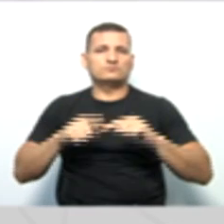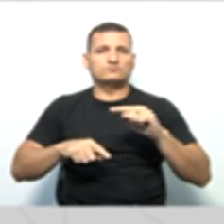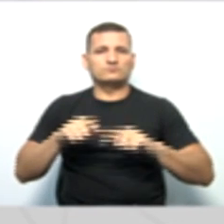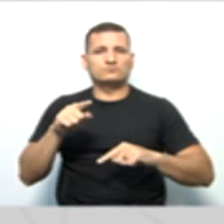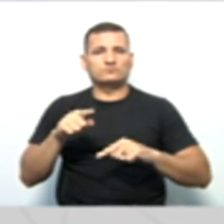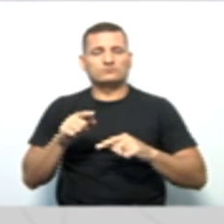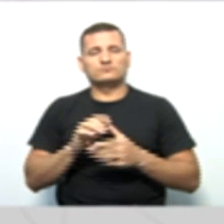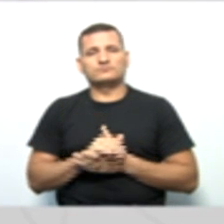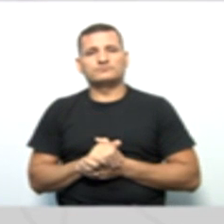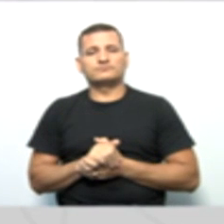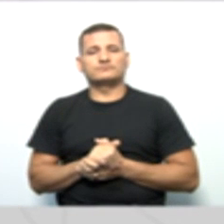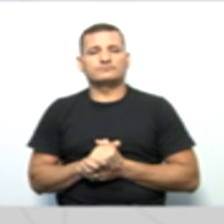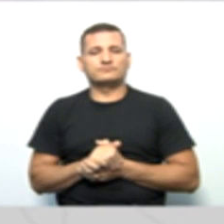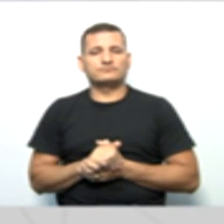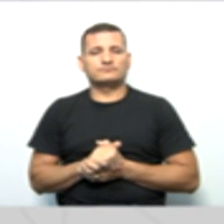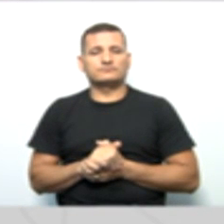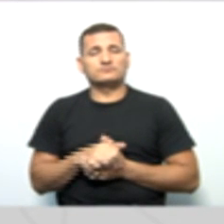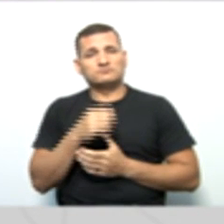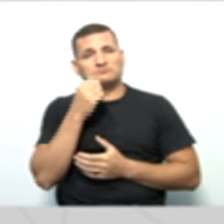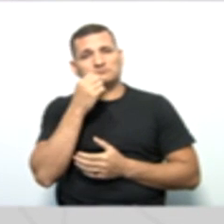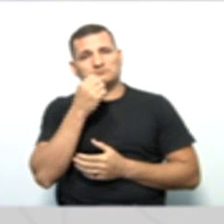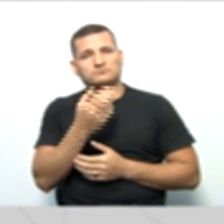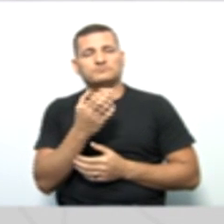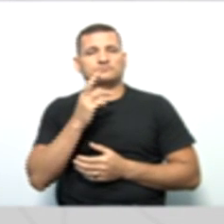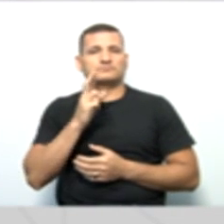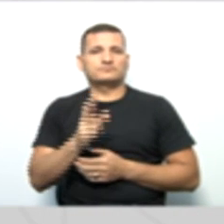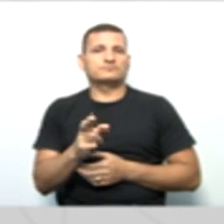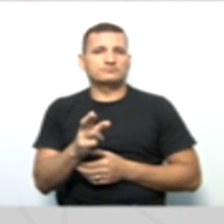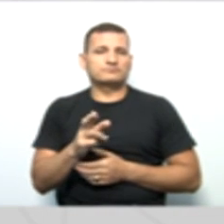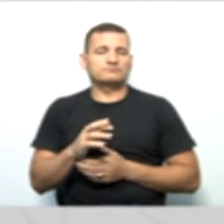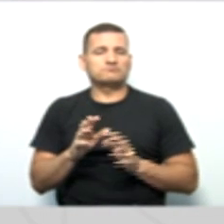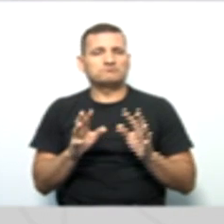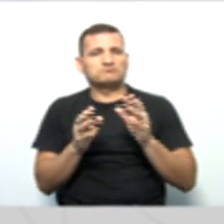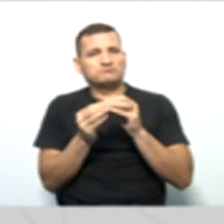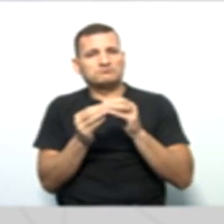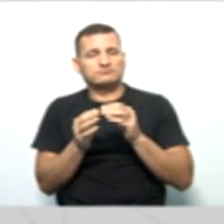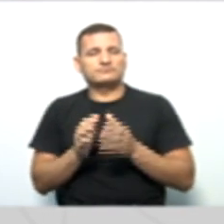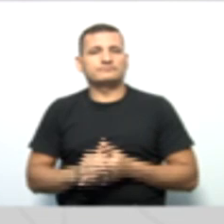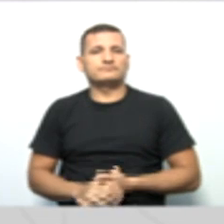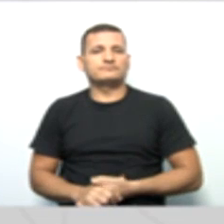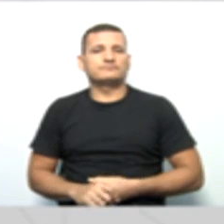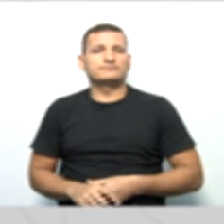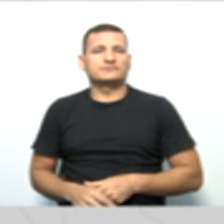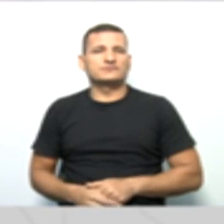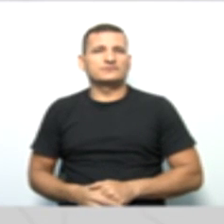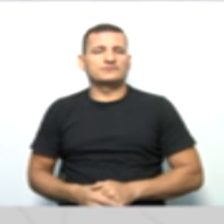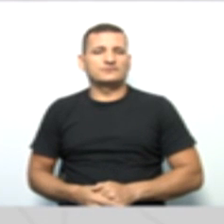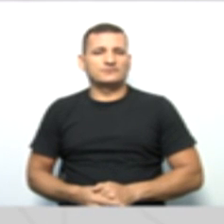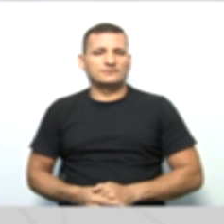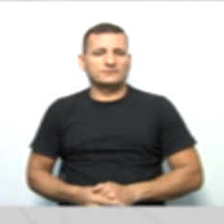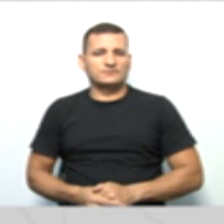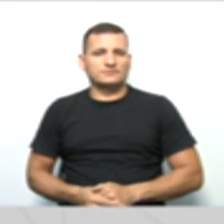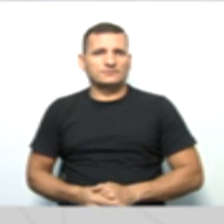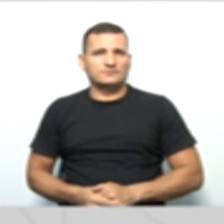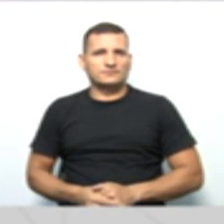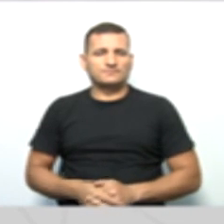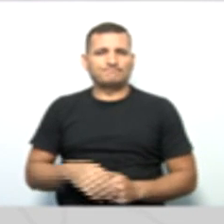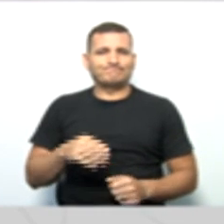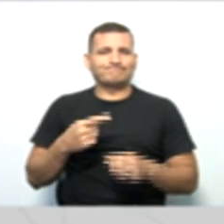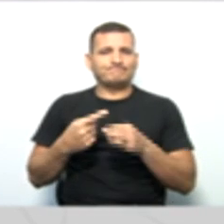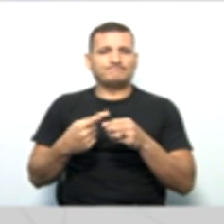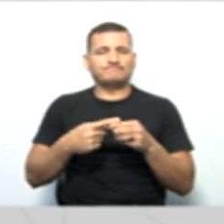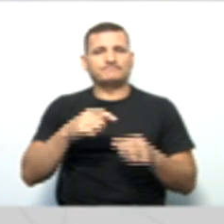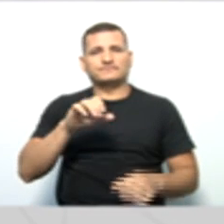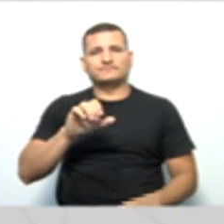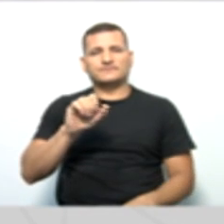deve ser construído. Muito boa a resposta dela, né, professor? Foi bem sucinta, né? Isso. Já lá em Espigão do Oeste,